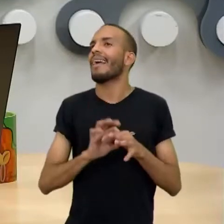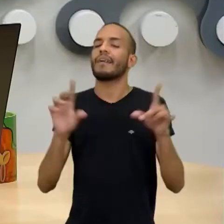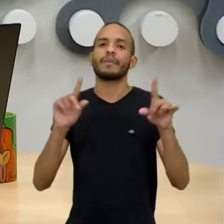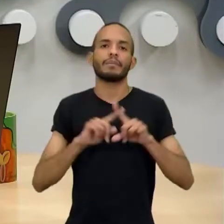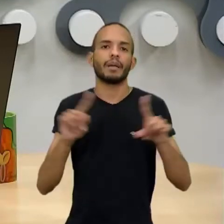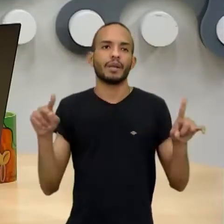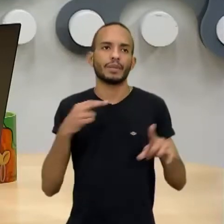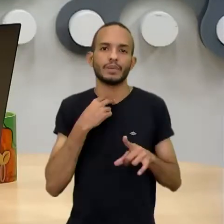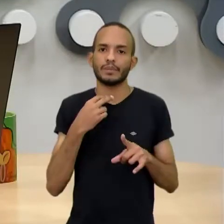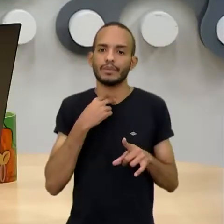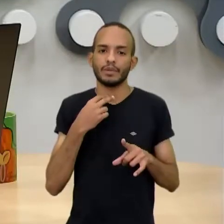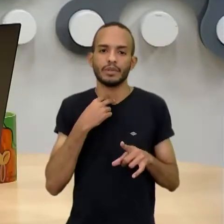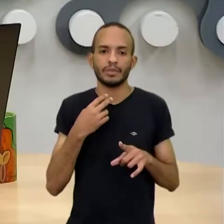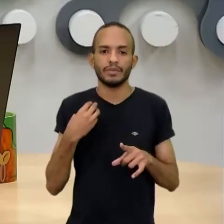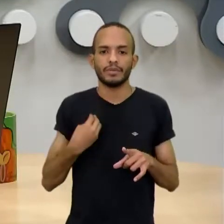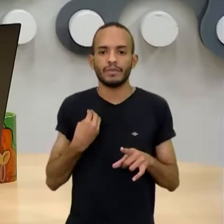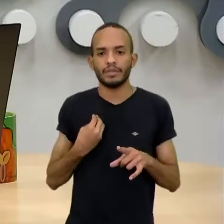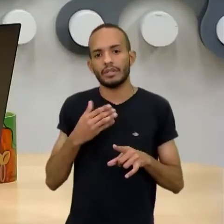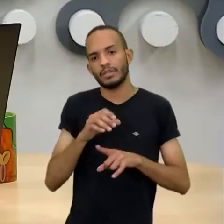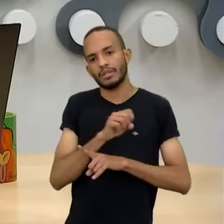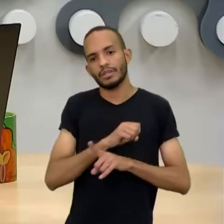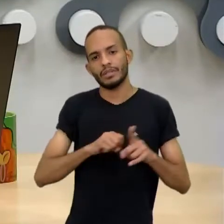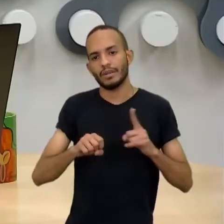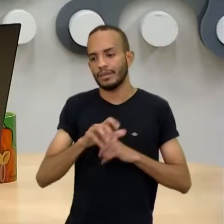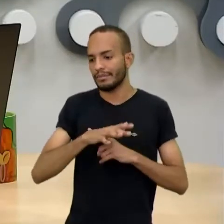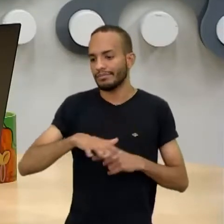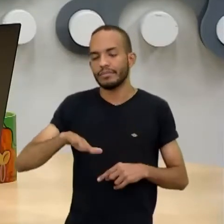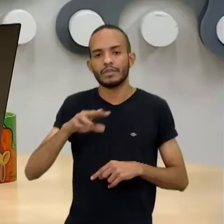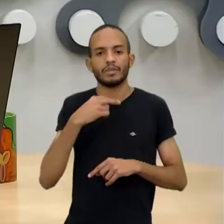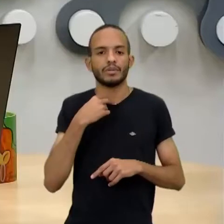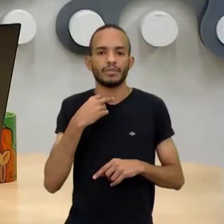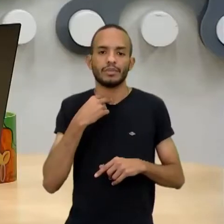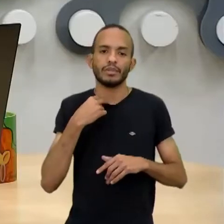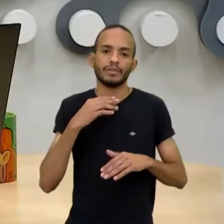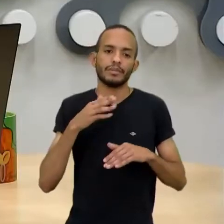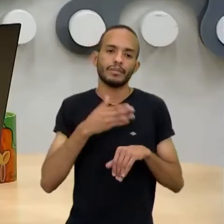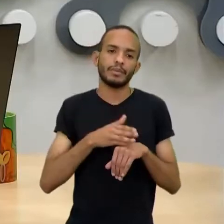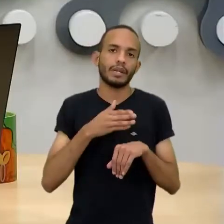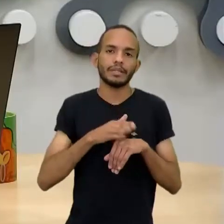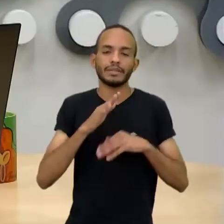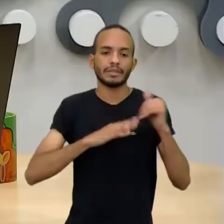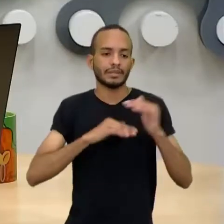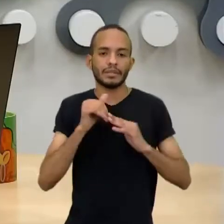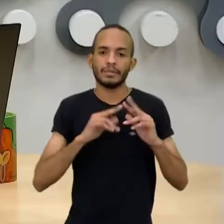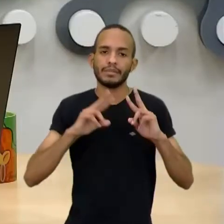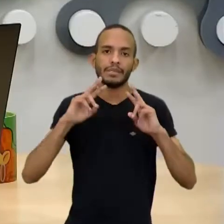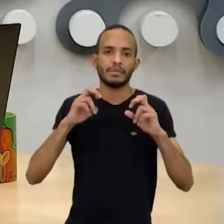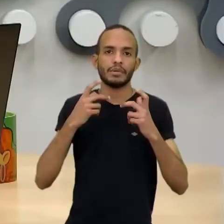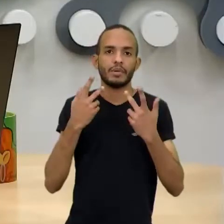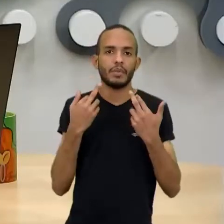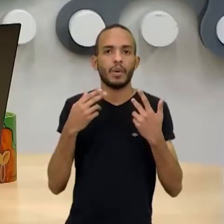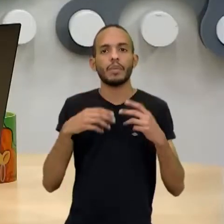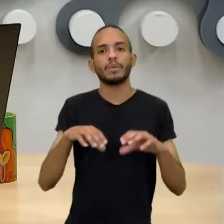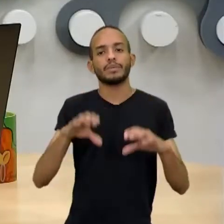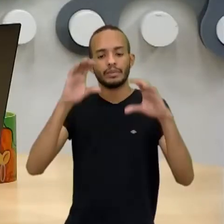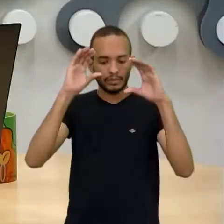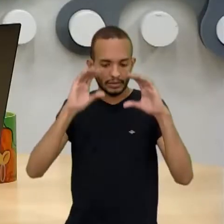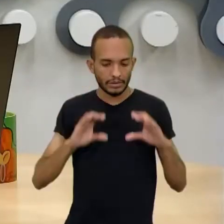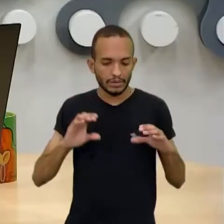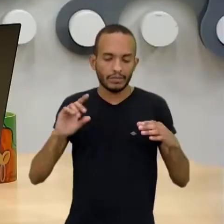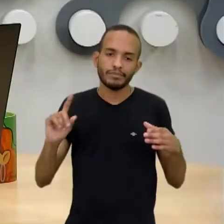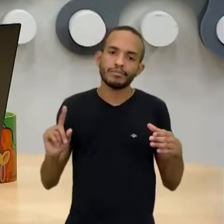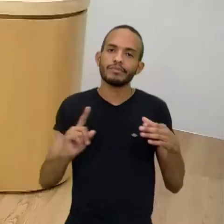só que eles não podem participar da vida social ali. Eles não podem praticar, né? Cidadãos, né? Não são reconhecidos como cidadãos. Não ganham